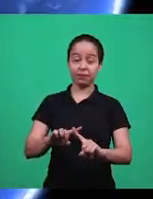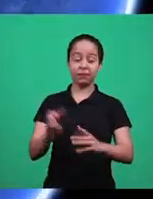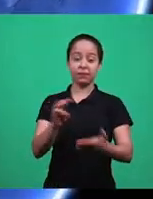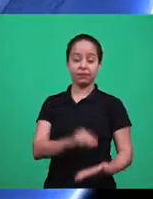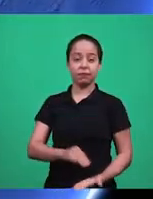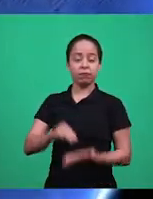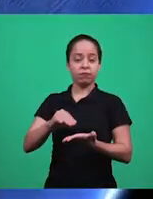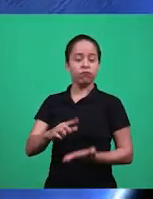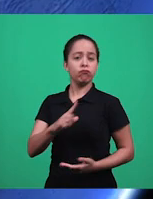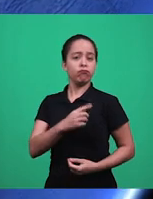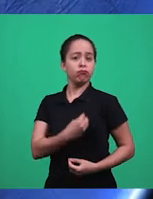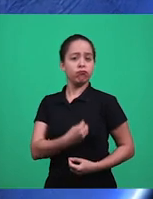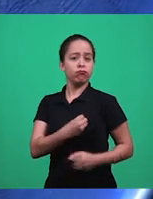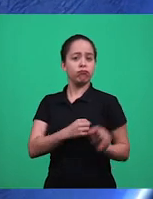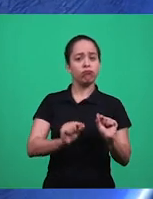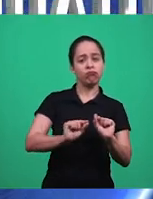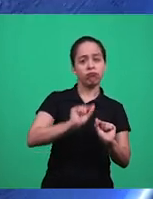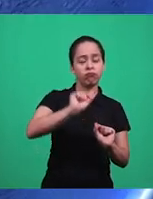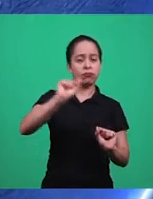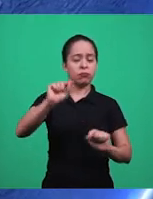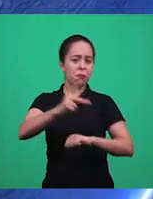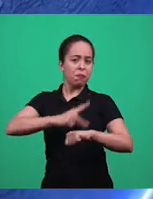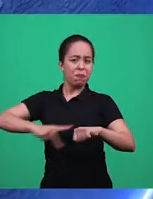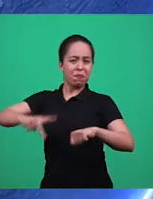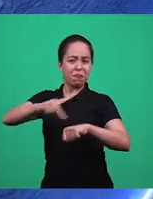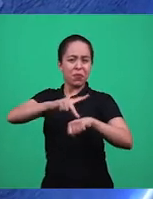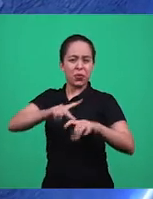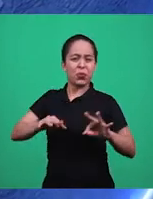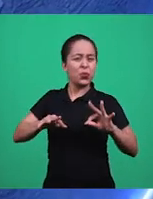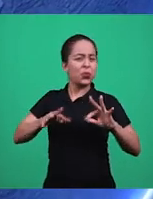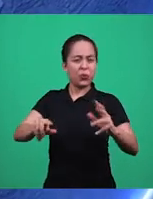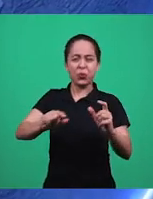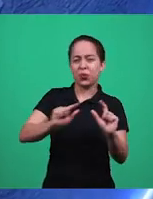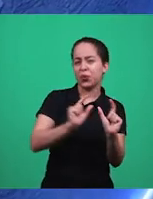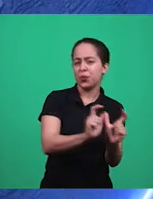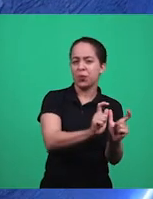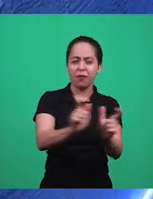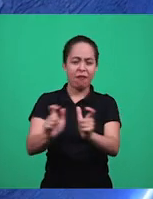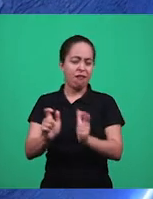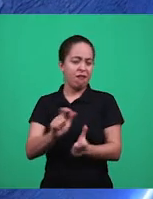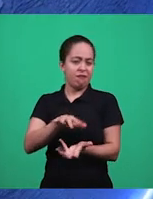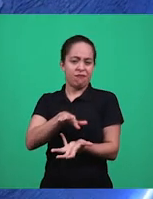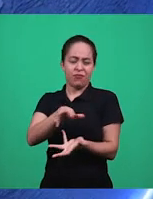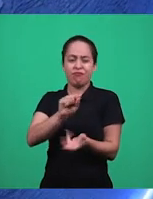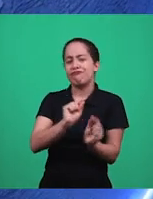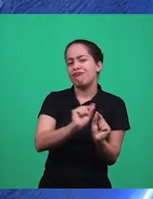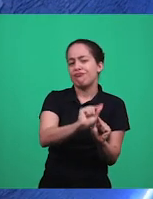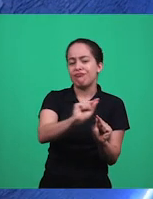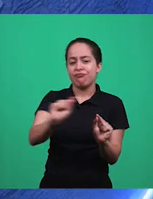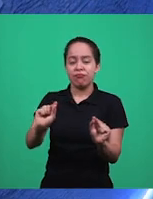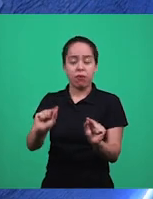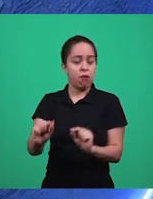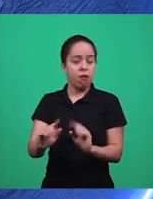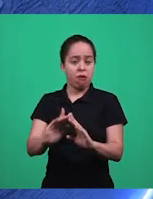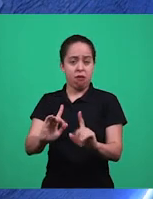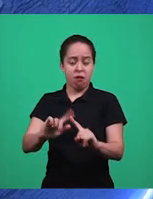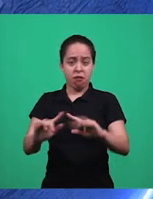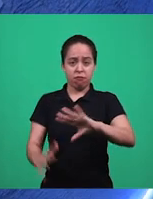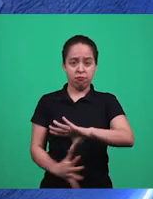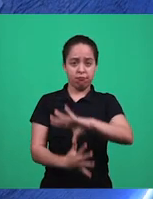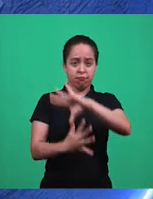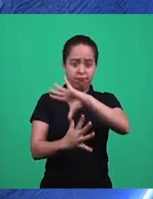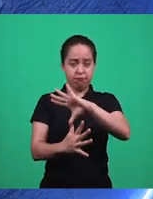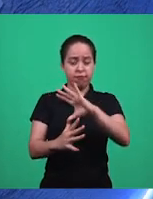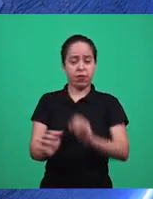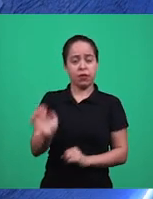A Igreja Cristã Maranata está presente em nações de todos os continentes do planeta. Igrejas de países nas